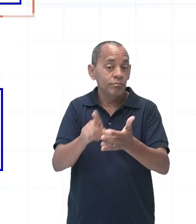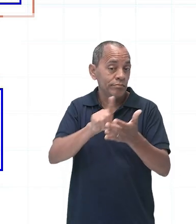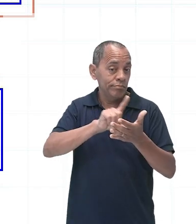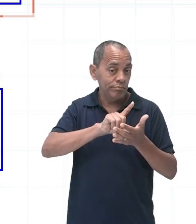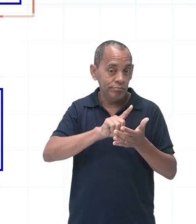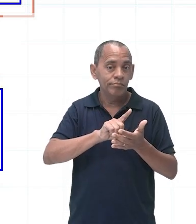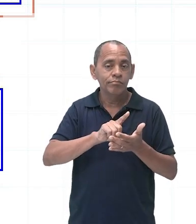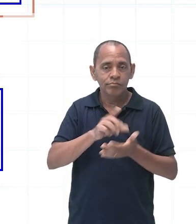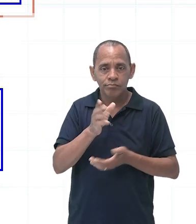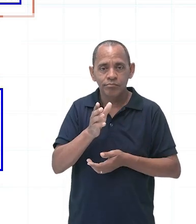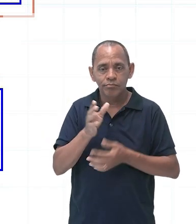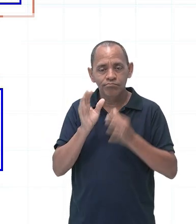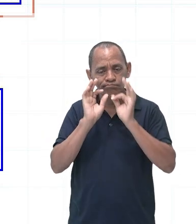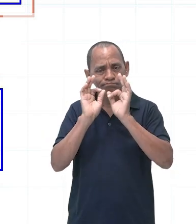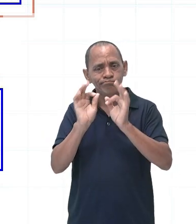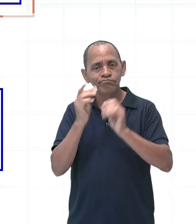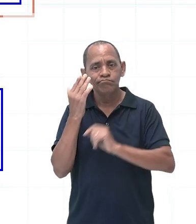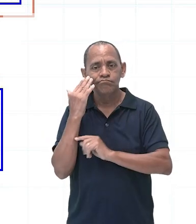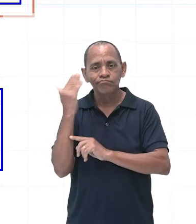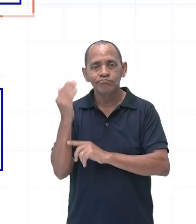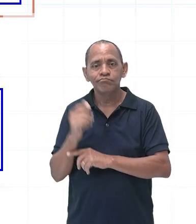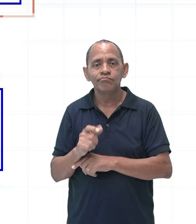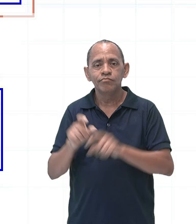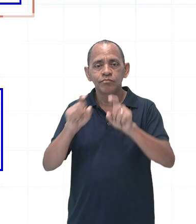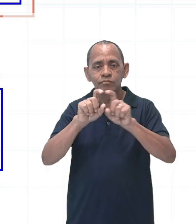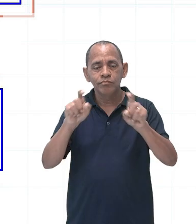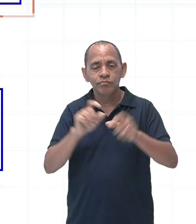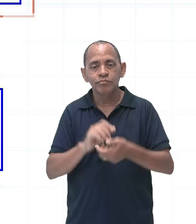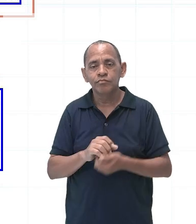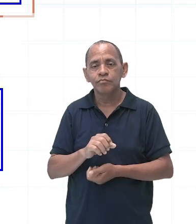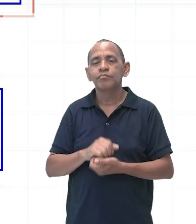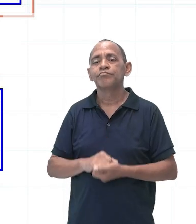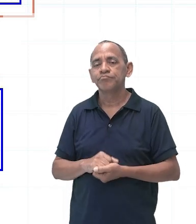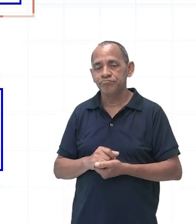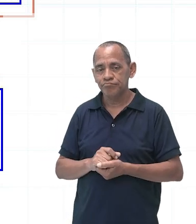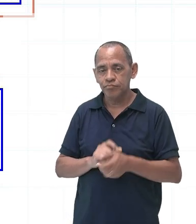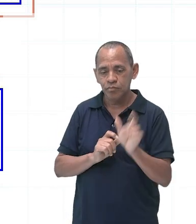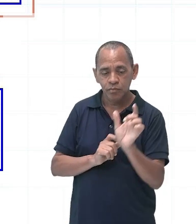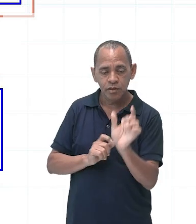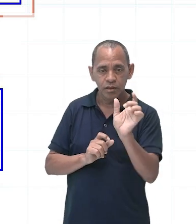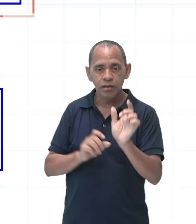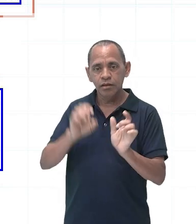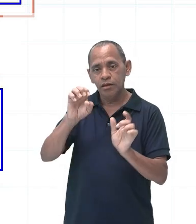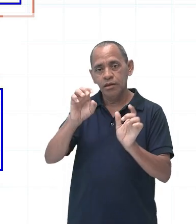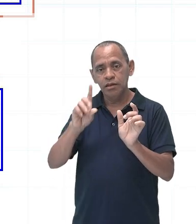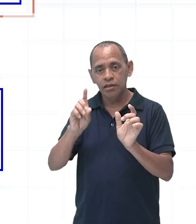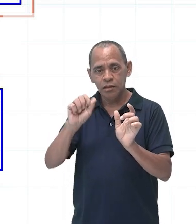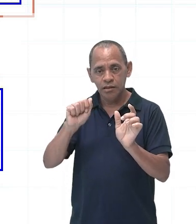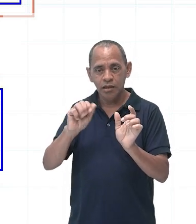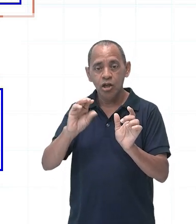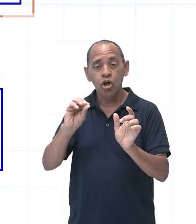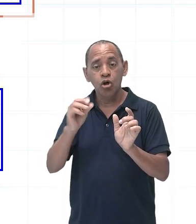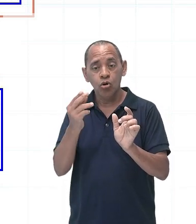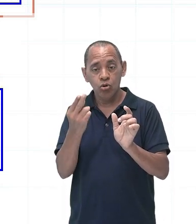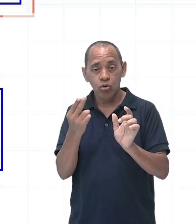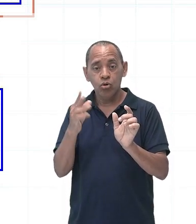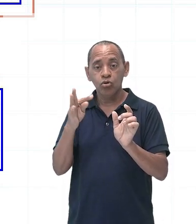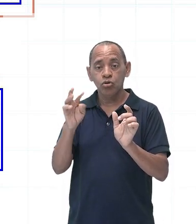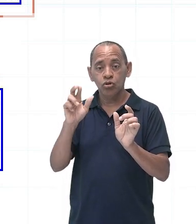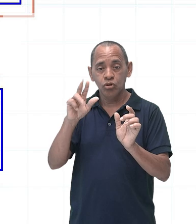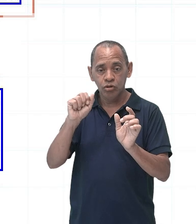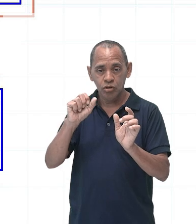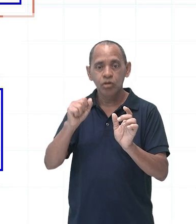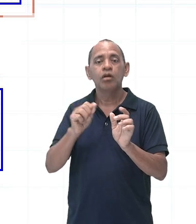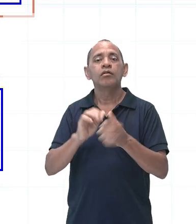já chamei a atenção de vocês para essa expressão aí, e dá outras providências? Normalmente, esse tipo